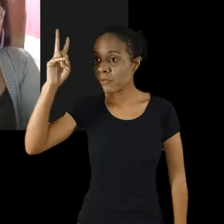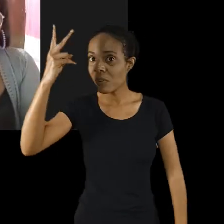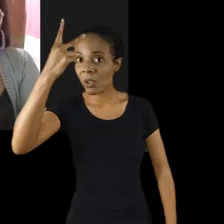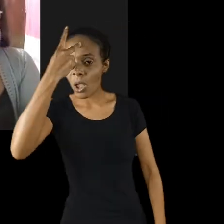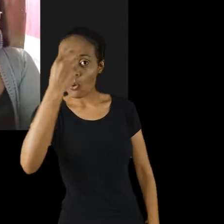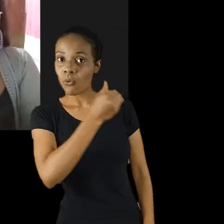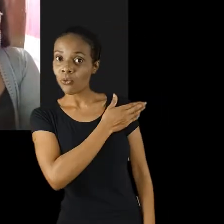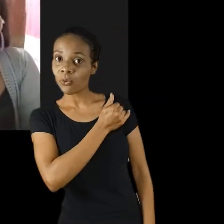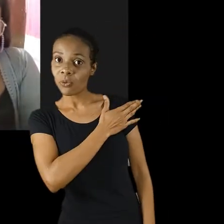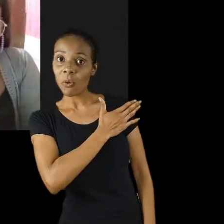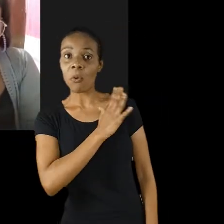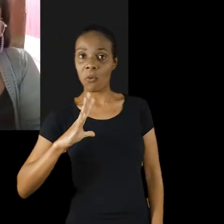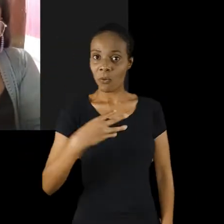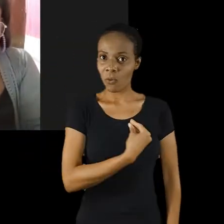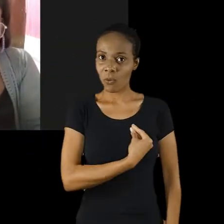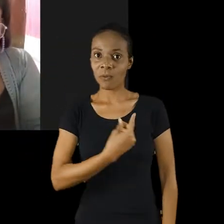lugar